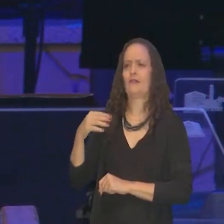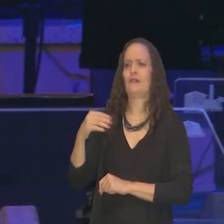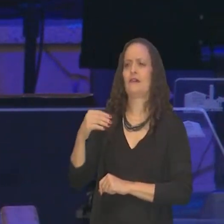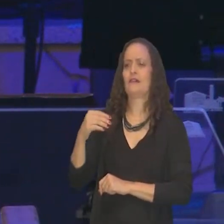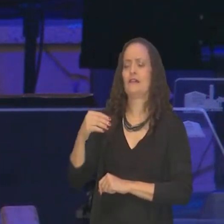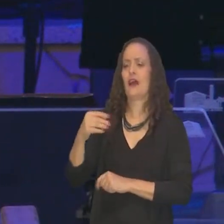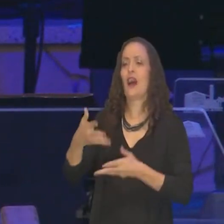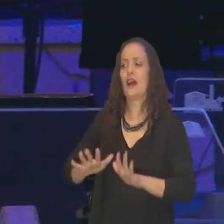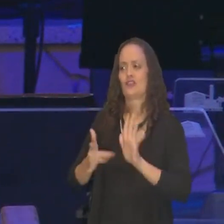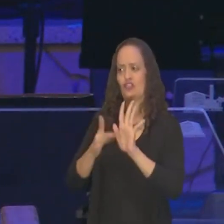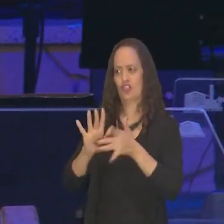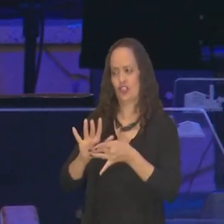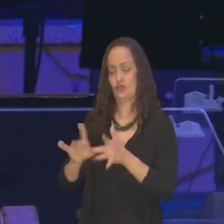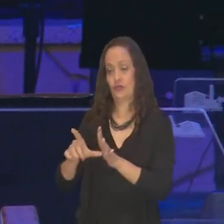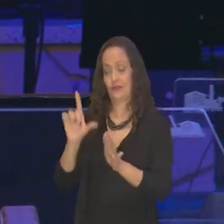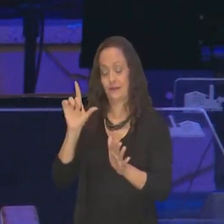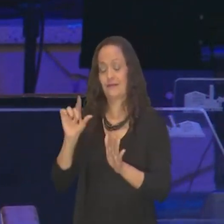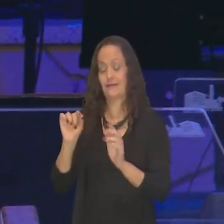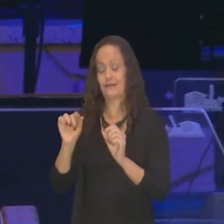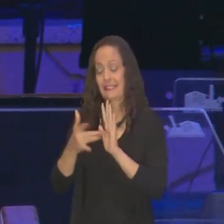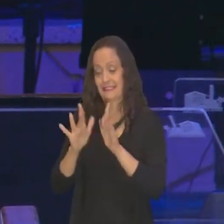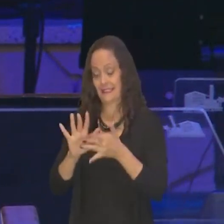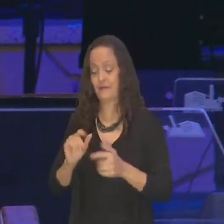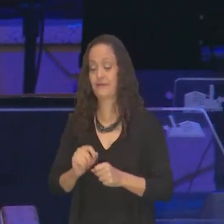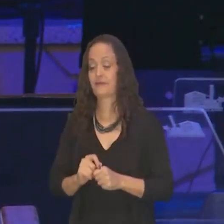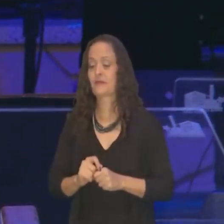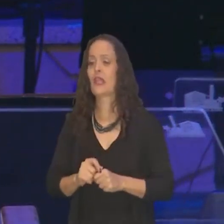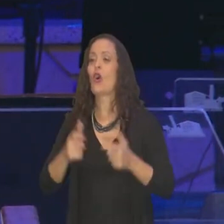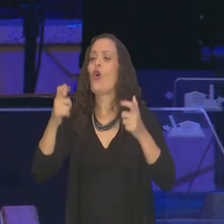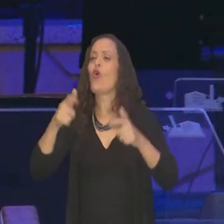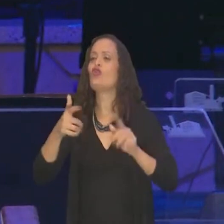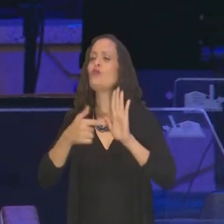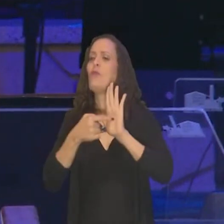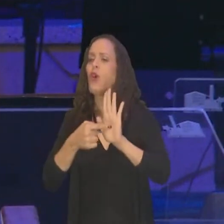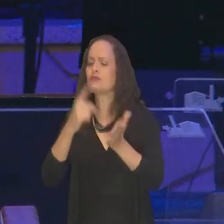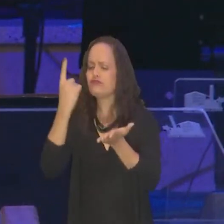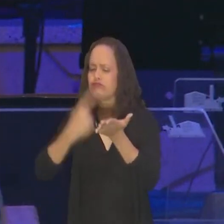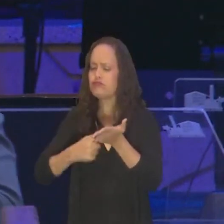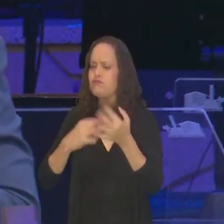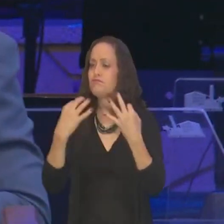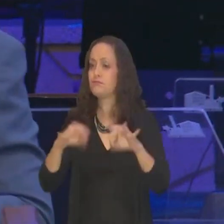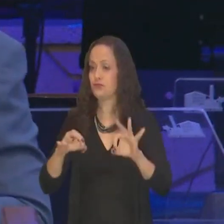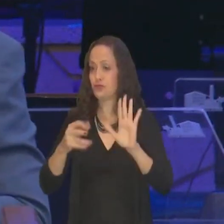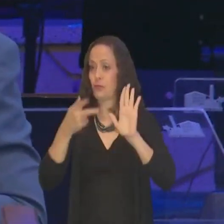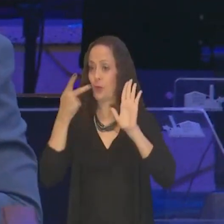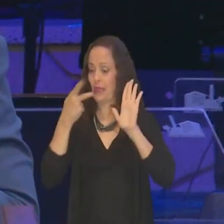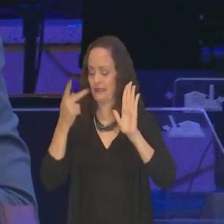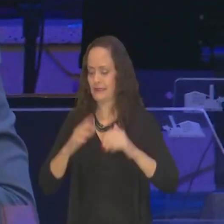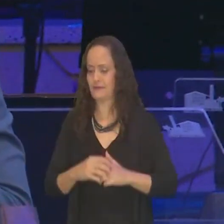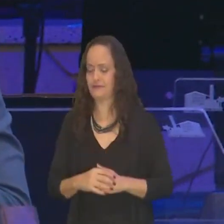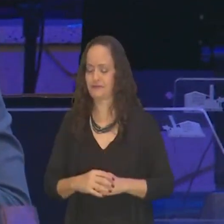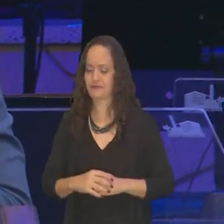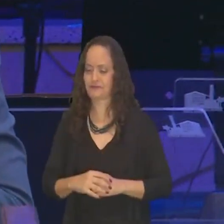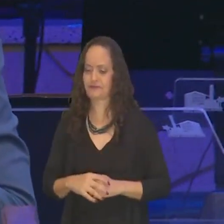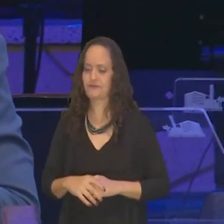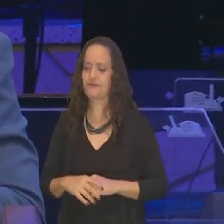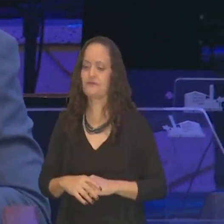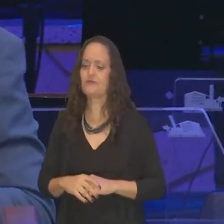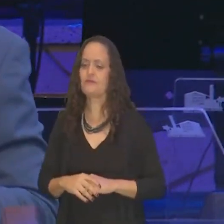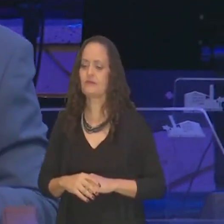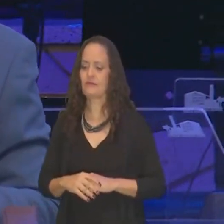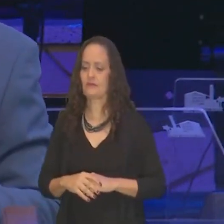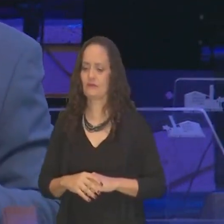Cristo. E onde é que está o cumprimento desta profecia? Pode passar, irmã, para que os irmãos vejam o cumprimento